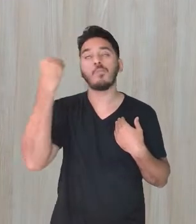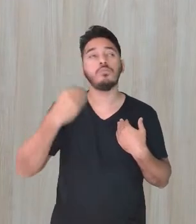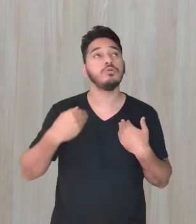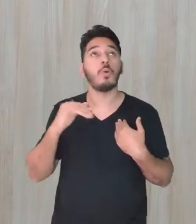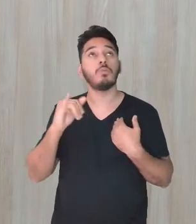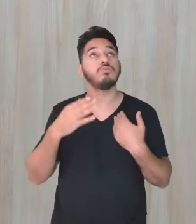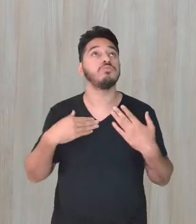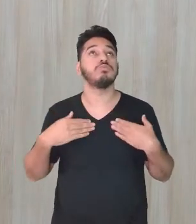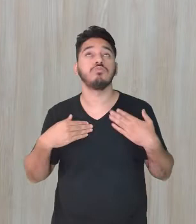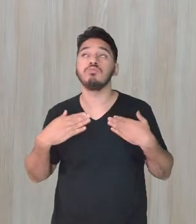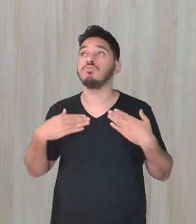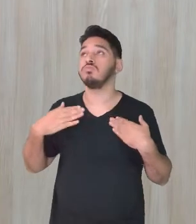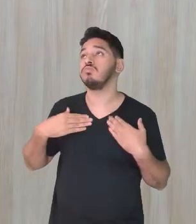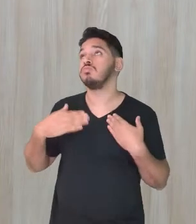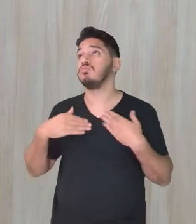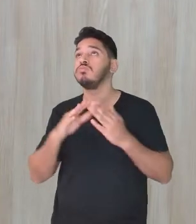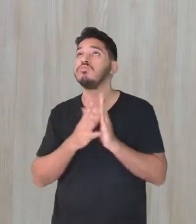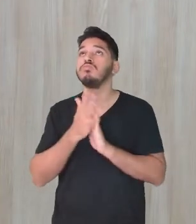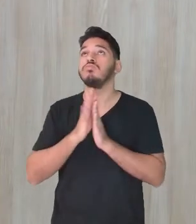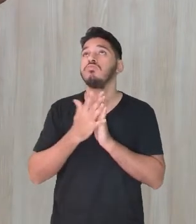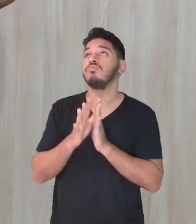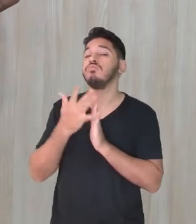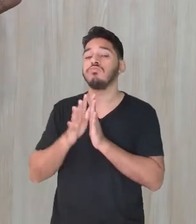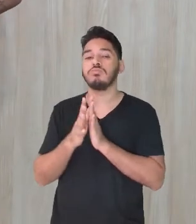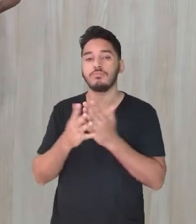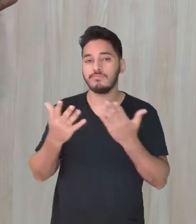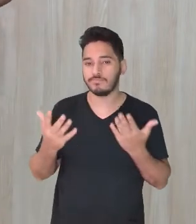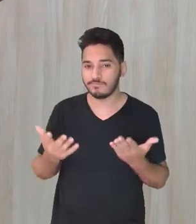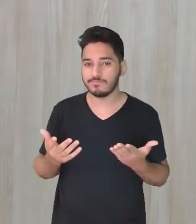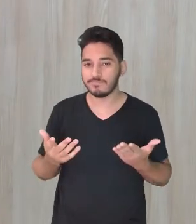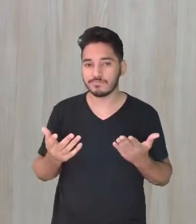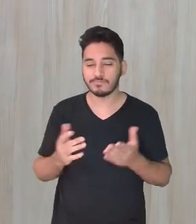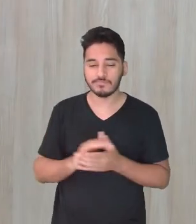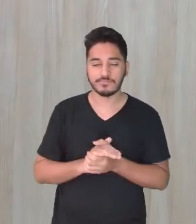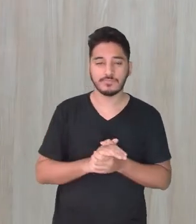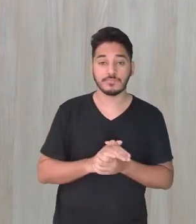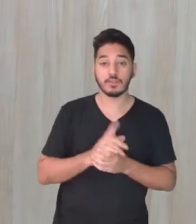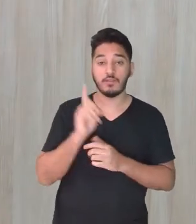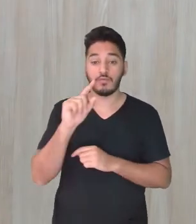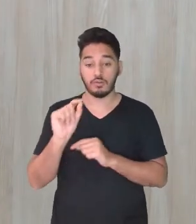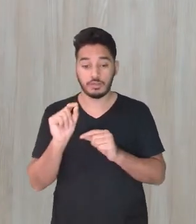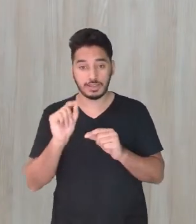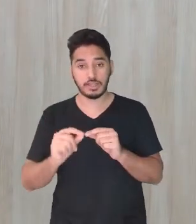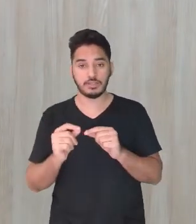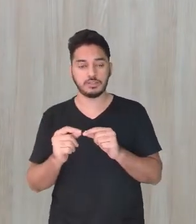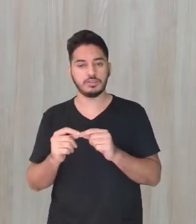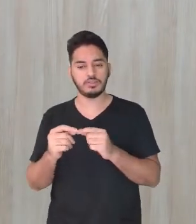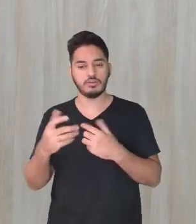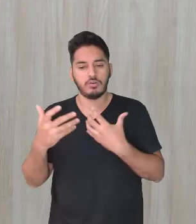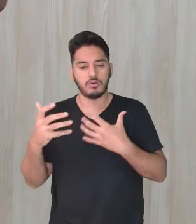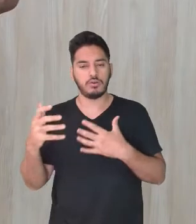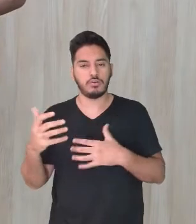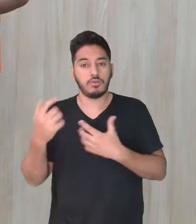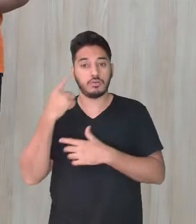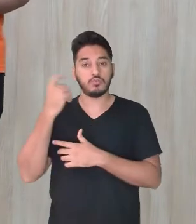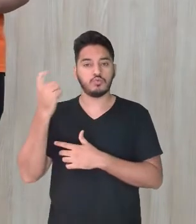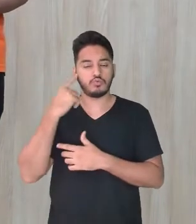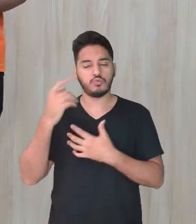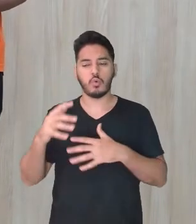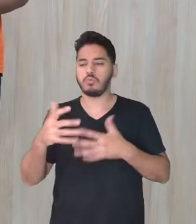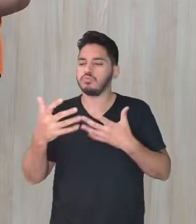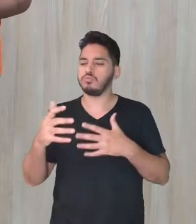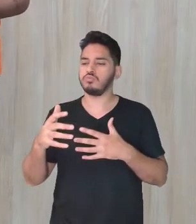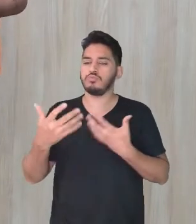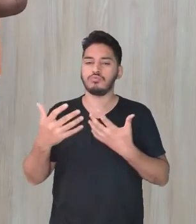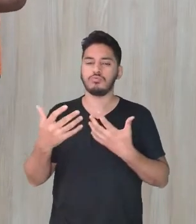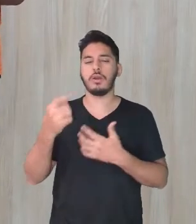específico e você tá lá batucando alguma coisa. Então, foi através desses estímulos sonoros, desses sons,